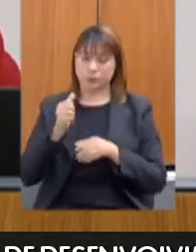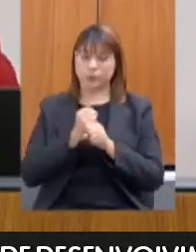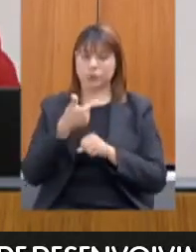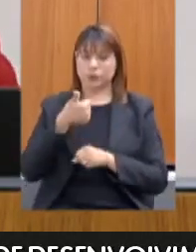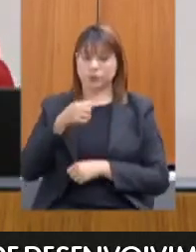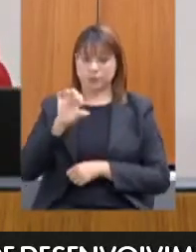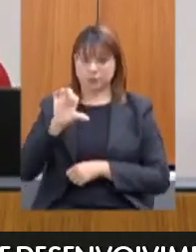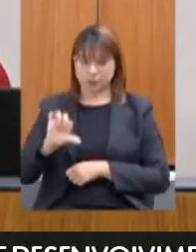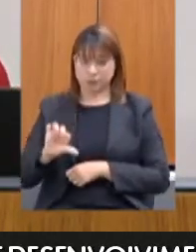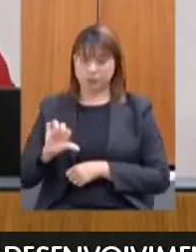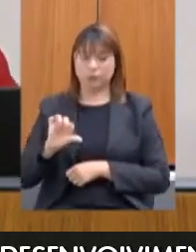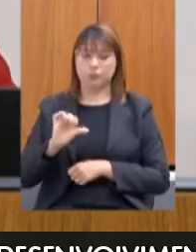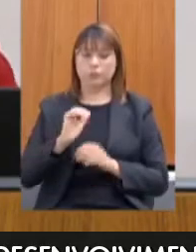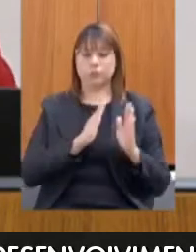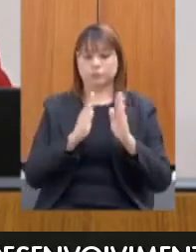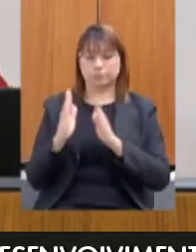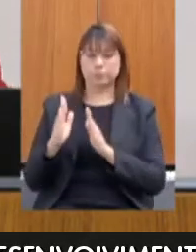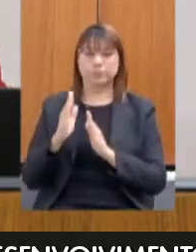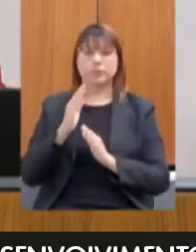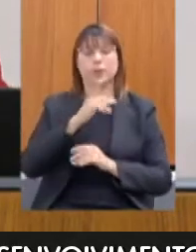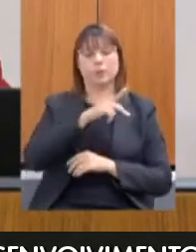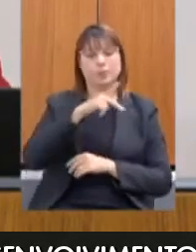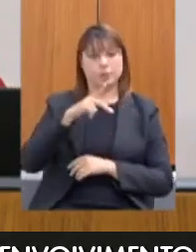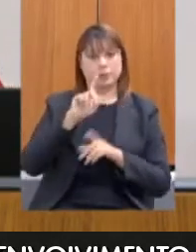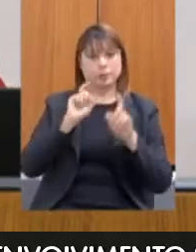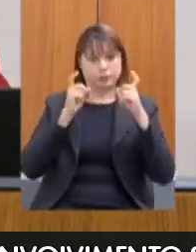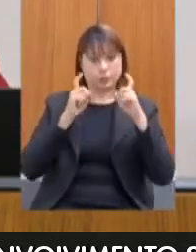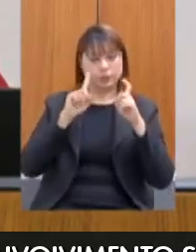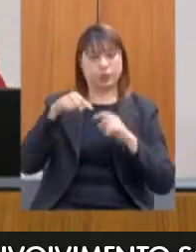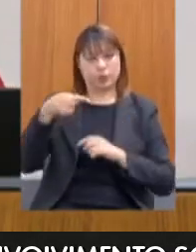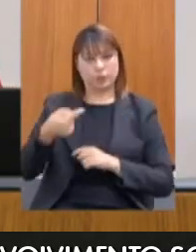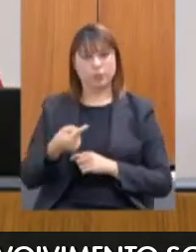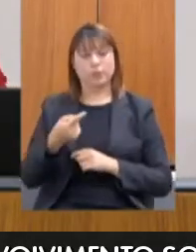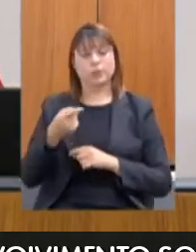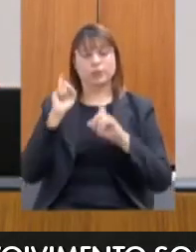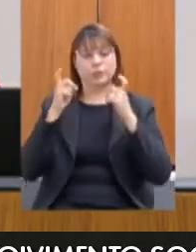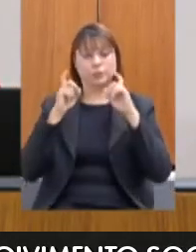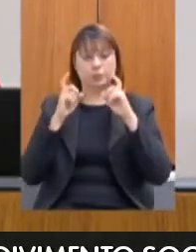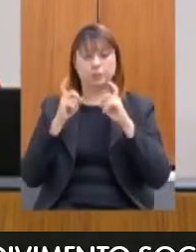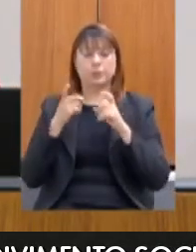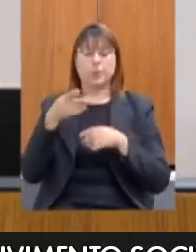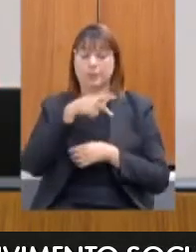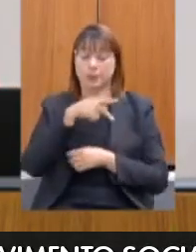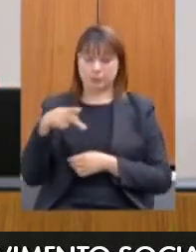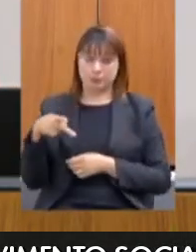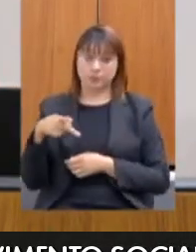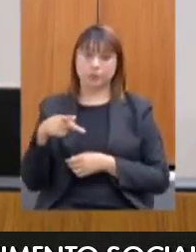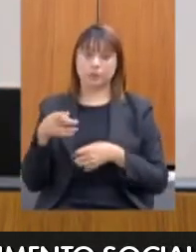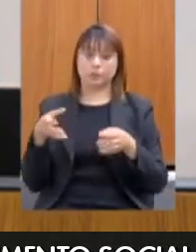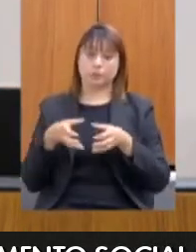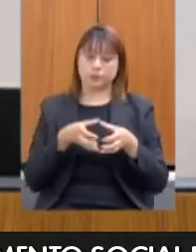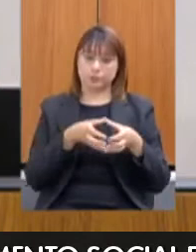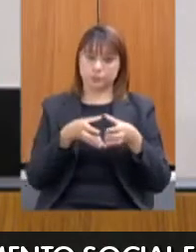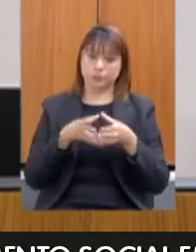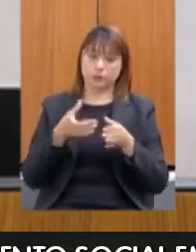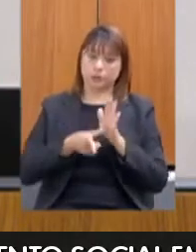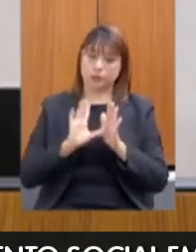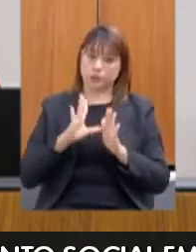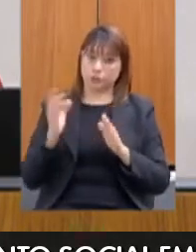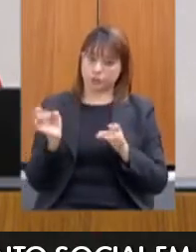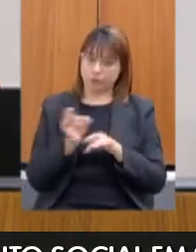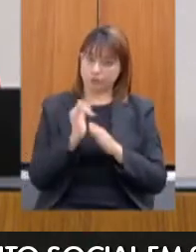na seguinte ordem. presidente da reunião, presidente das comissões participantes por ordem de inscrição,